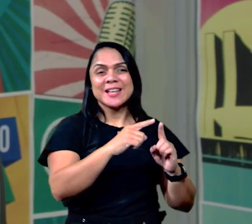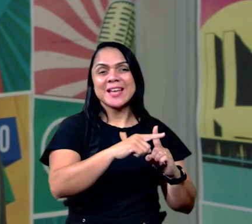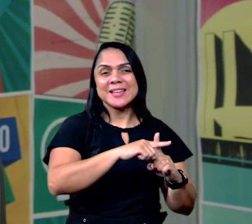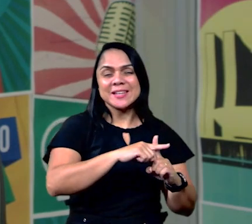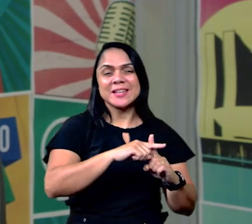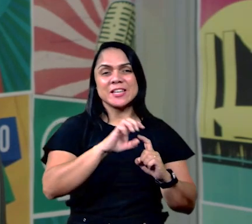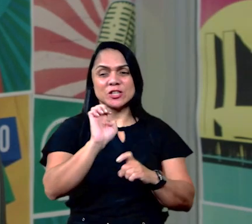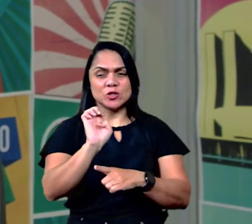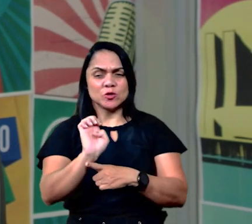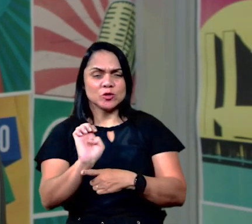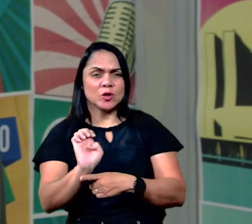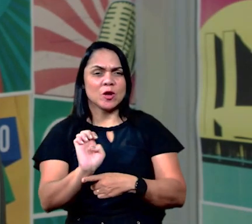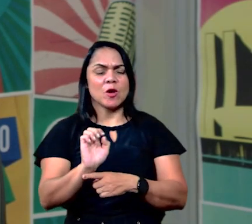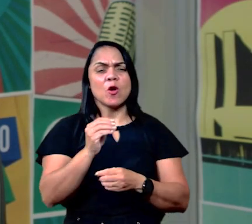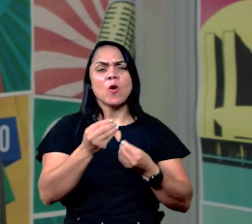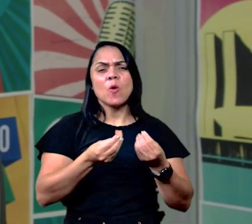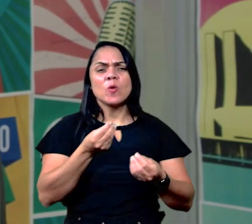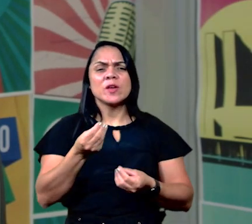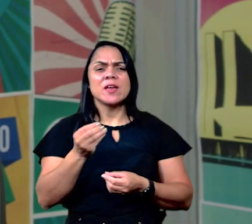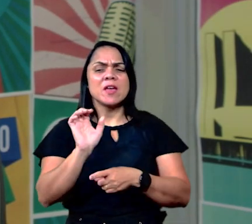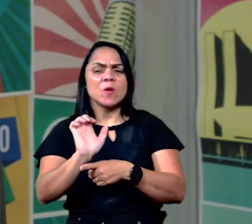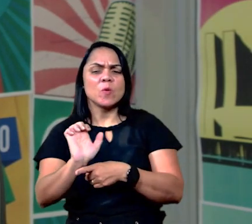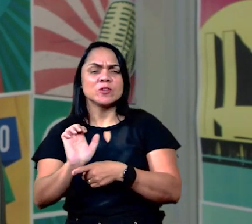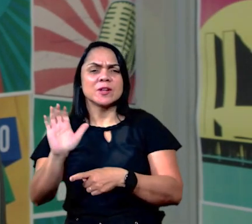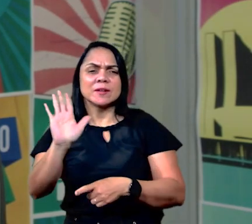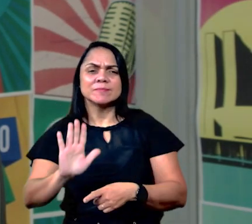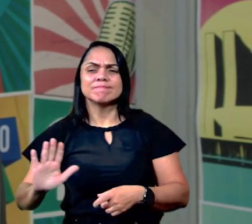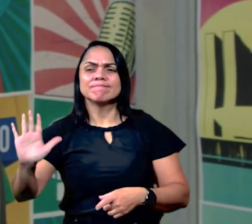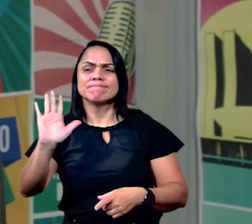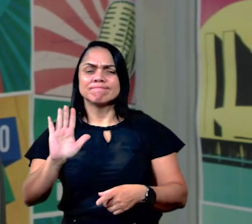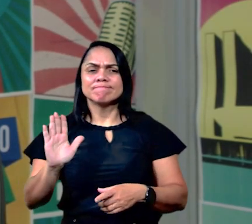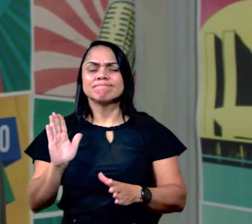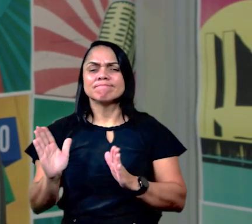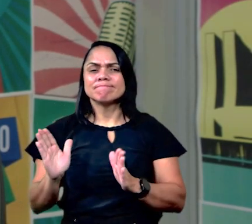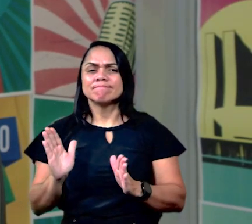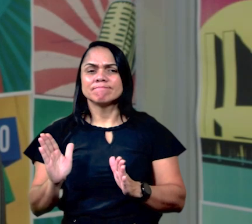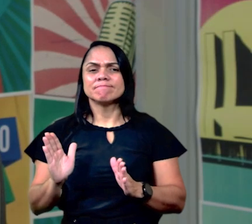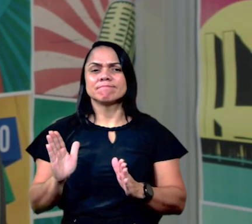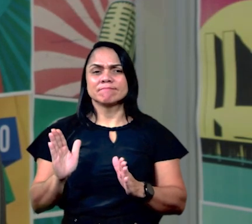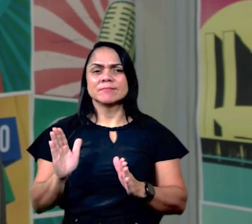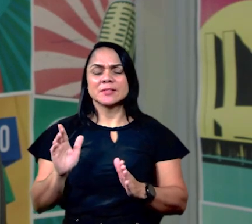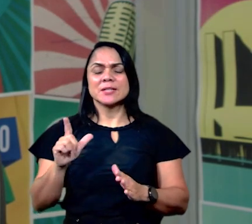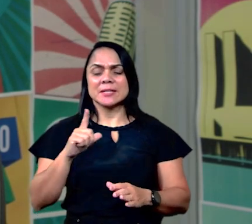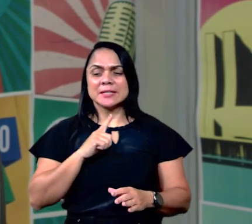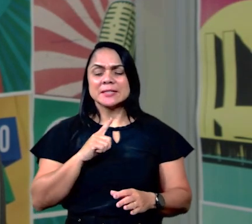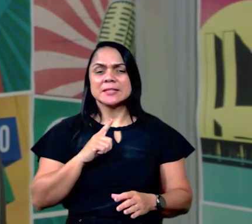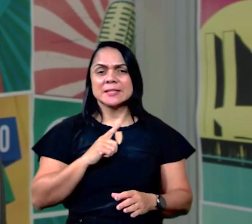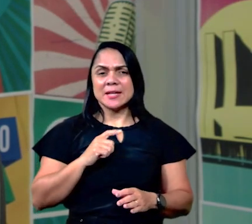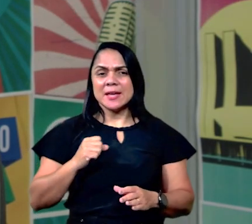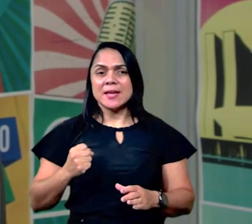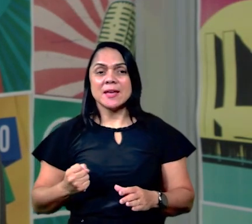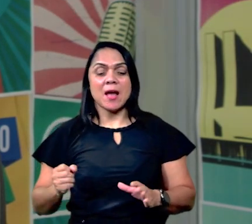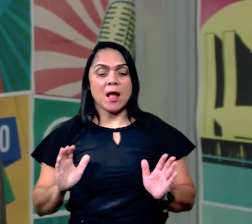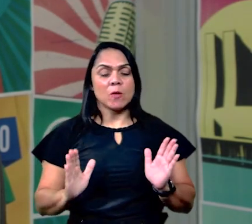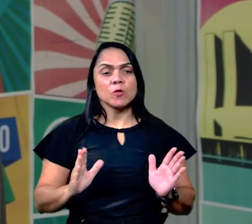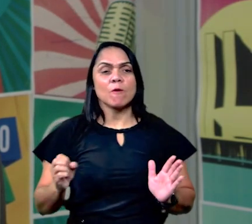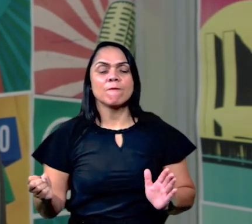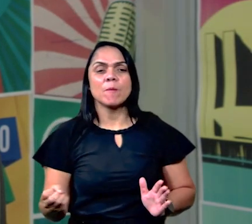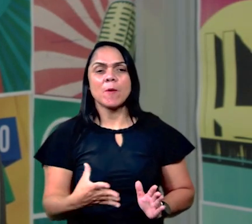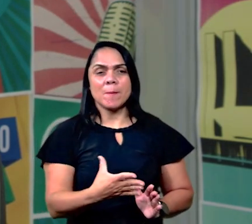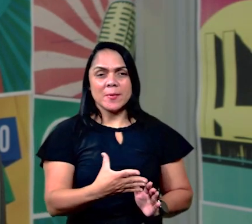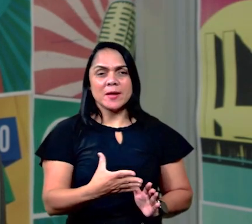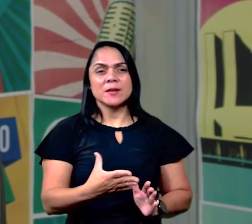Estado naquele momento, não é? A Uhum. gente tinha um outro molde de Estado. Nós vemos surgir a modernidade, junto com ela um